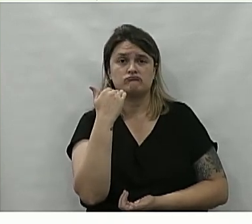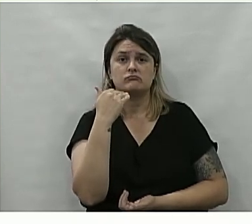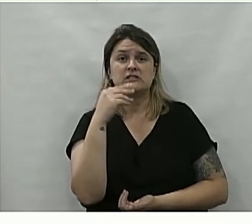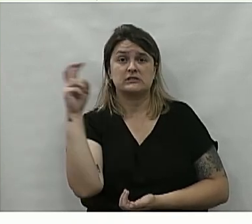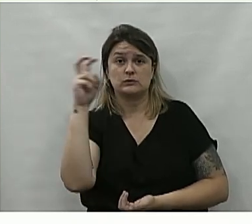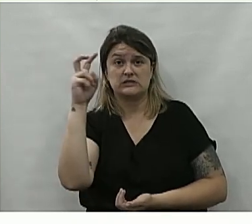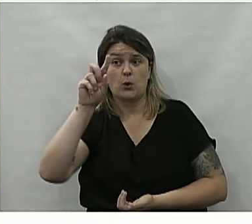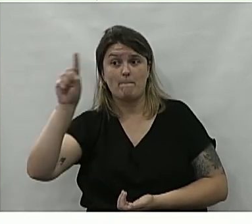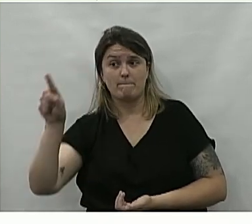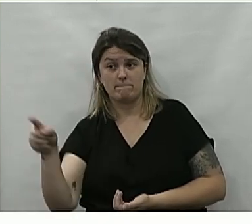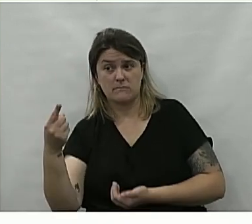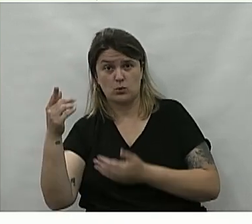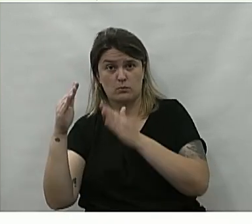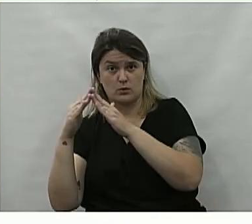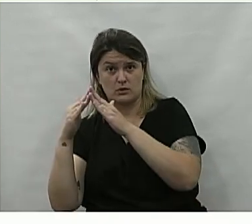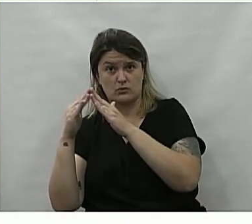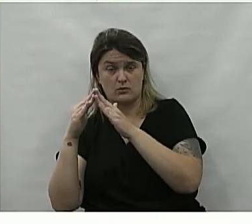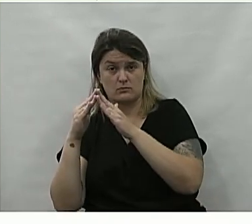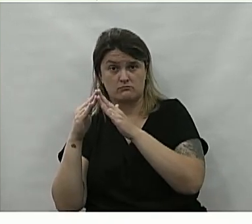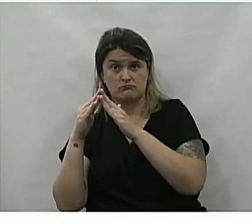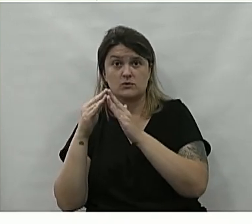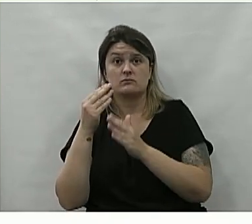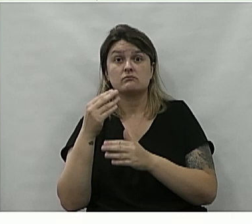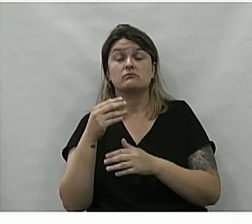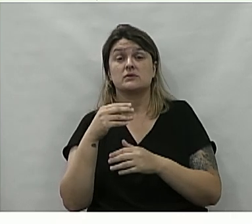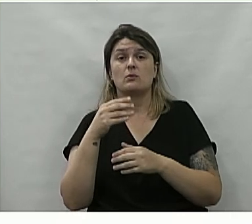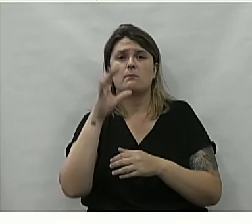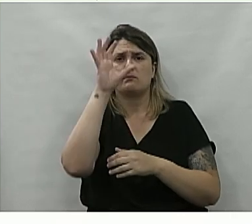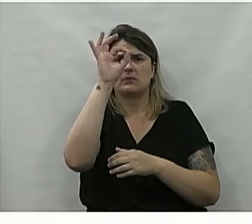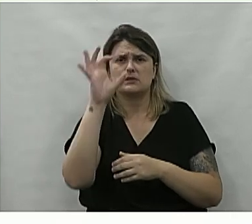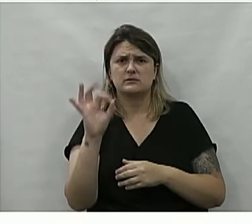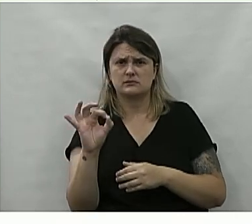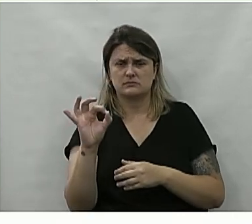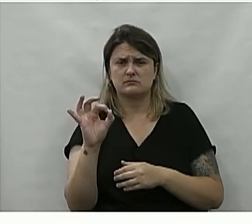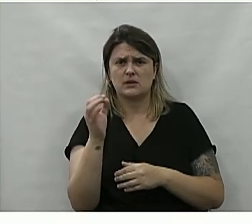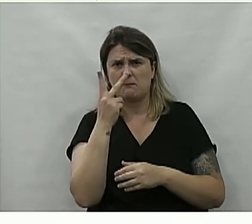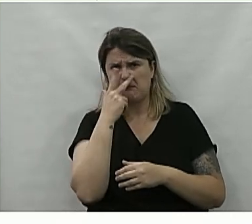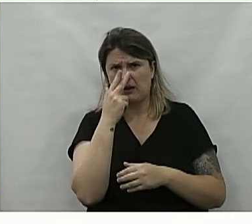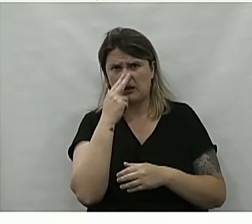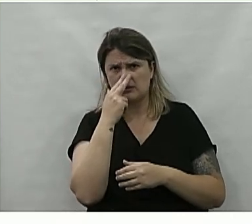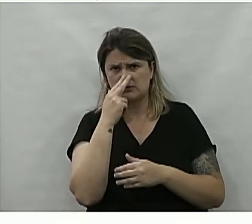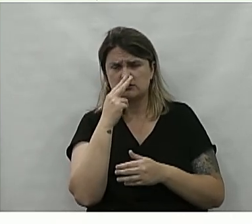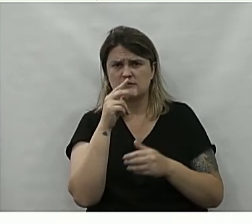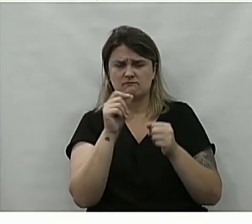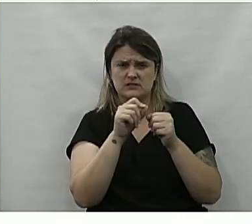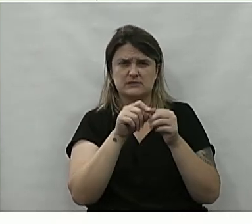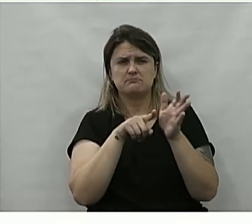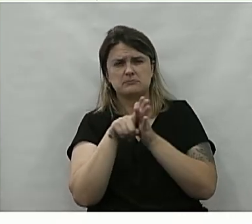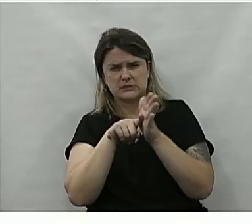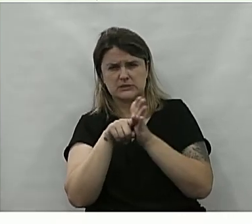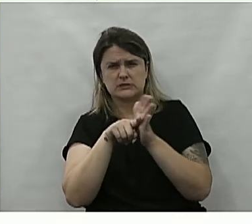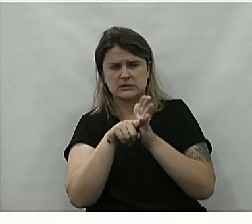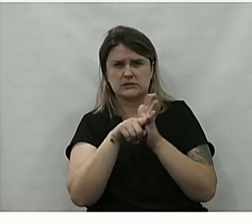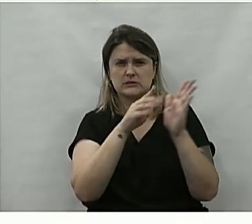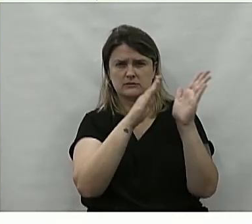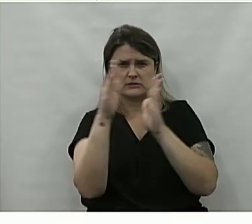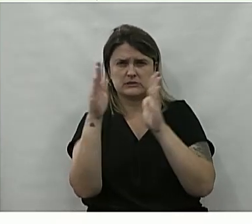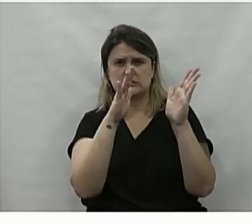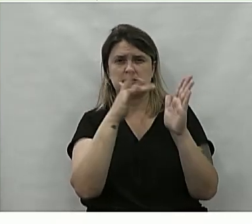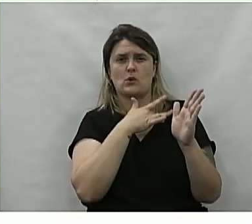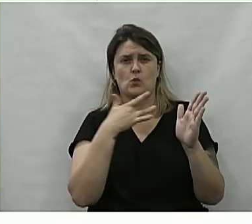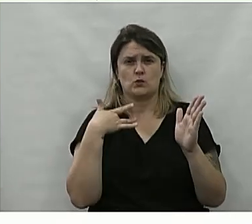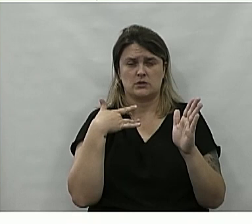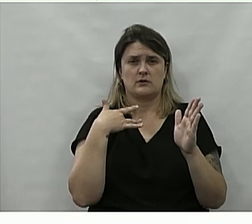mil habitantes O que traz Uma taxa De mortalidade Por 100 mil habitantes Que é o que a gente Utiliza Na tabulação De saúde